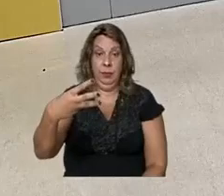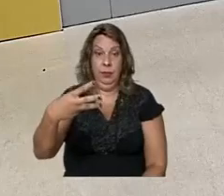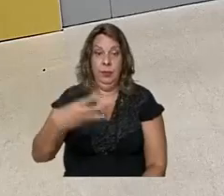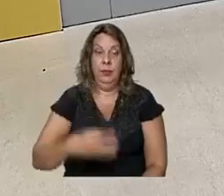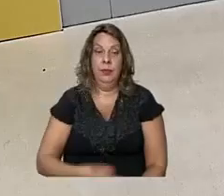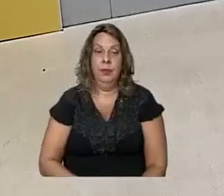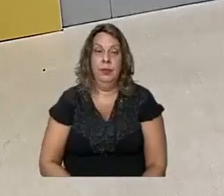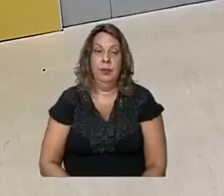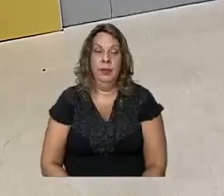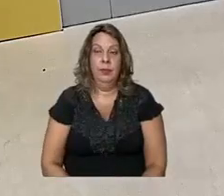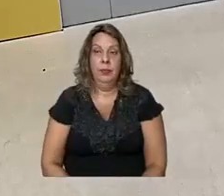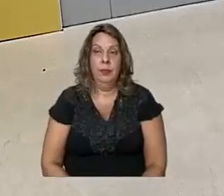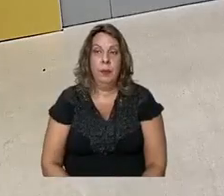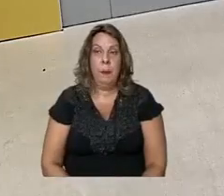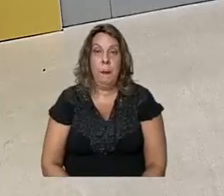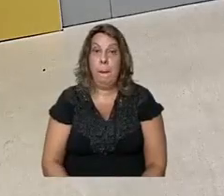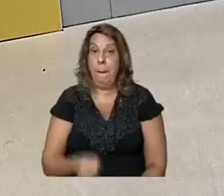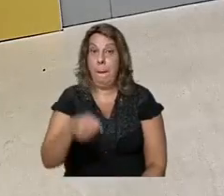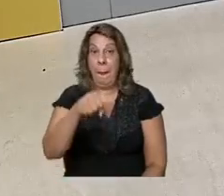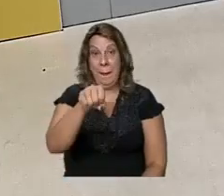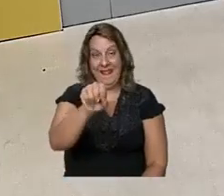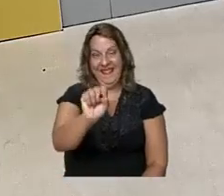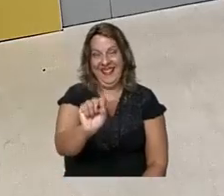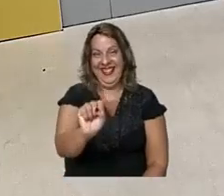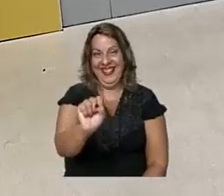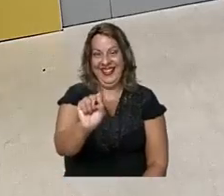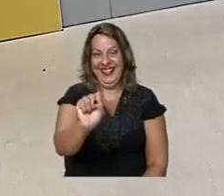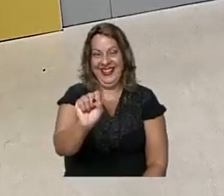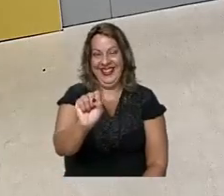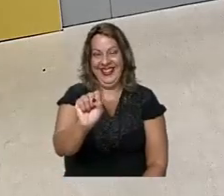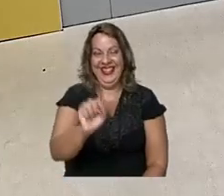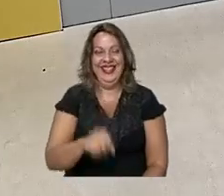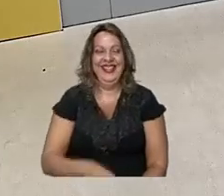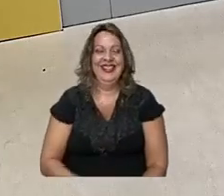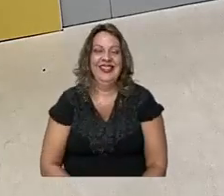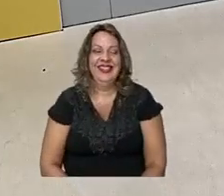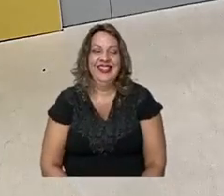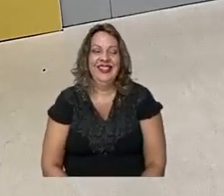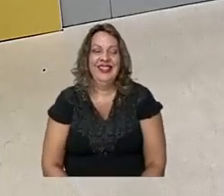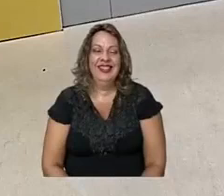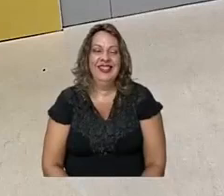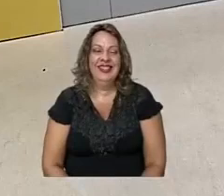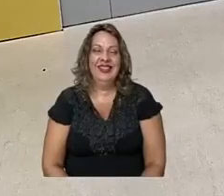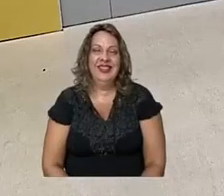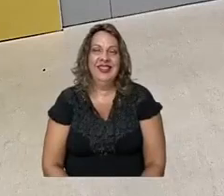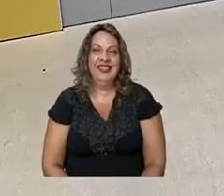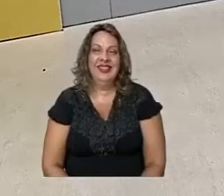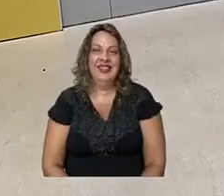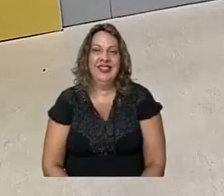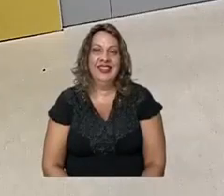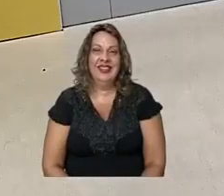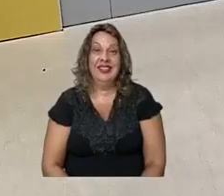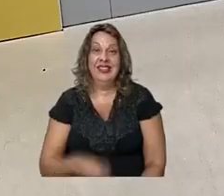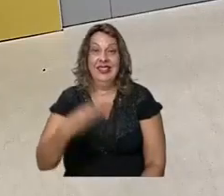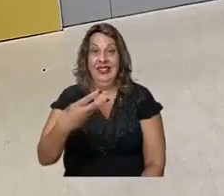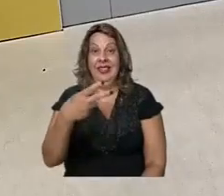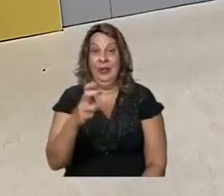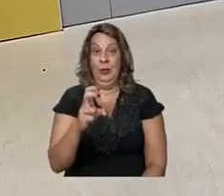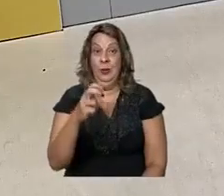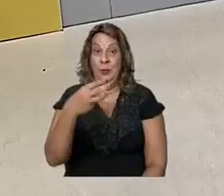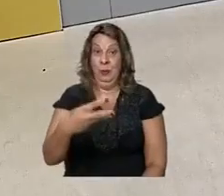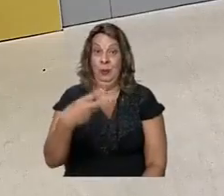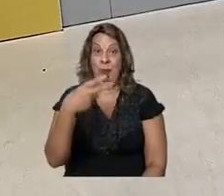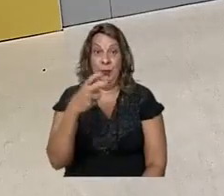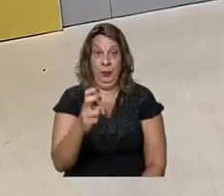43. Número 8, simbora que o número 8 saiu, olha aí. E o